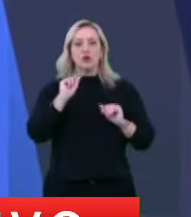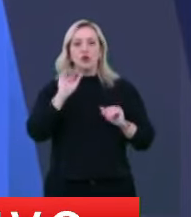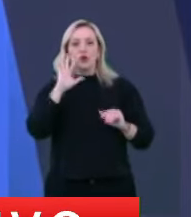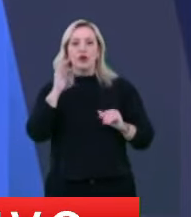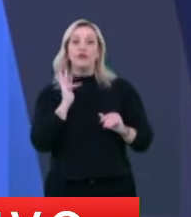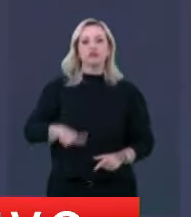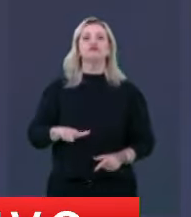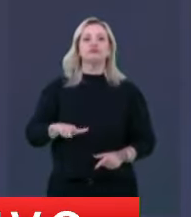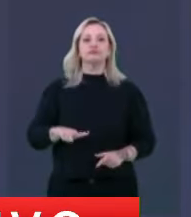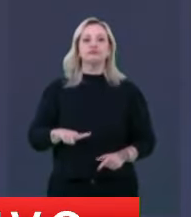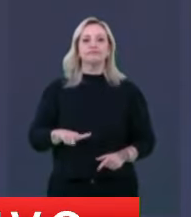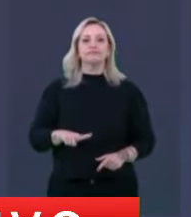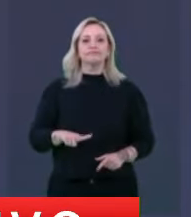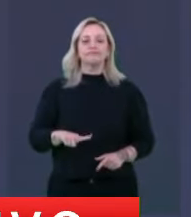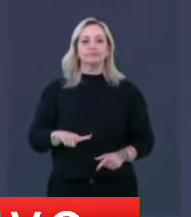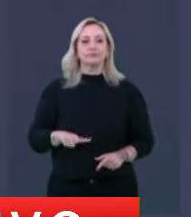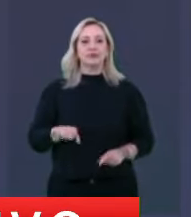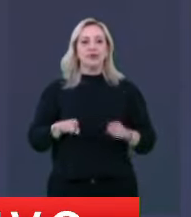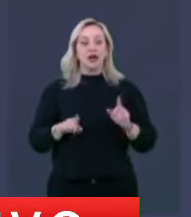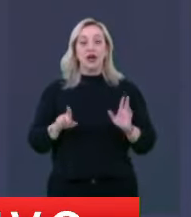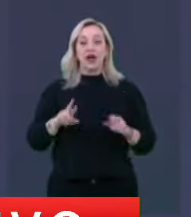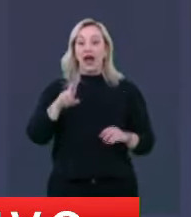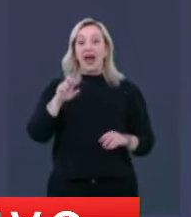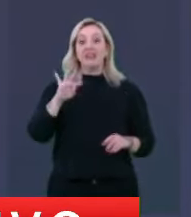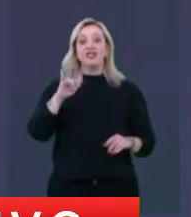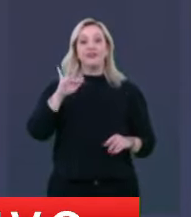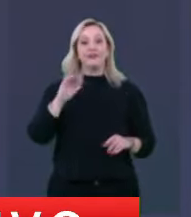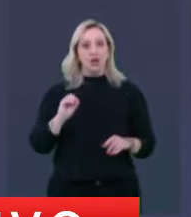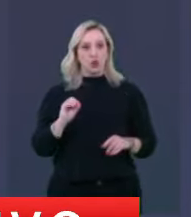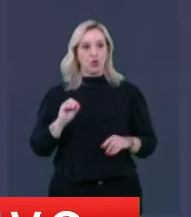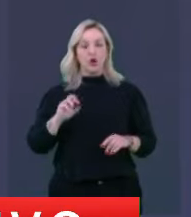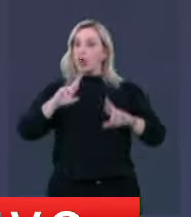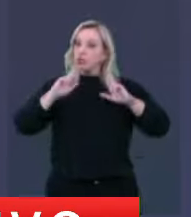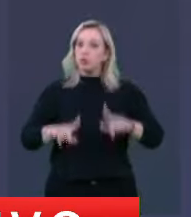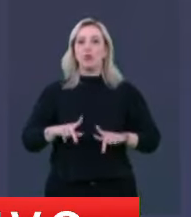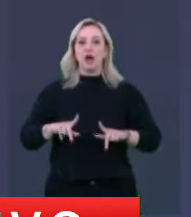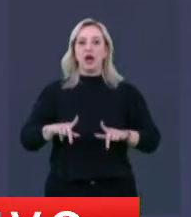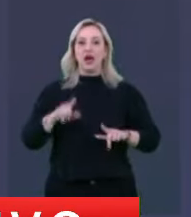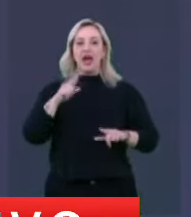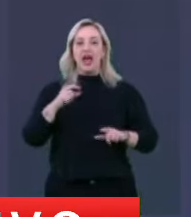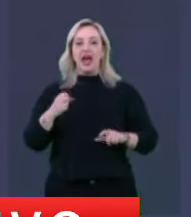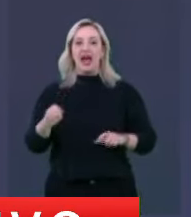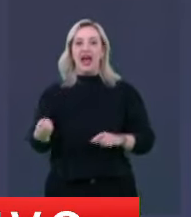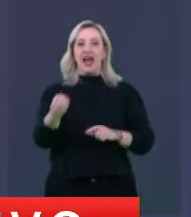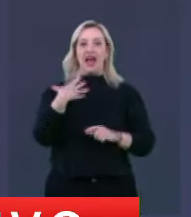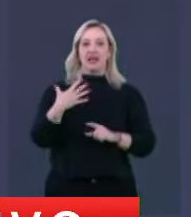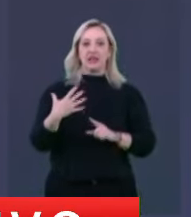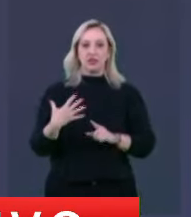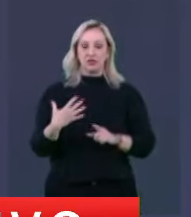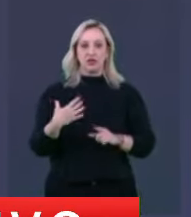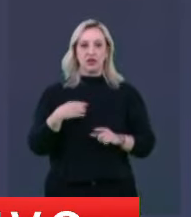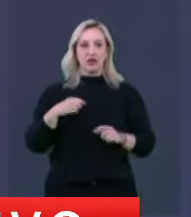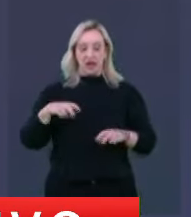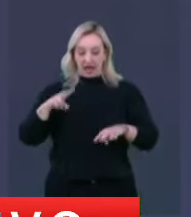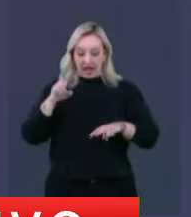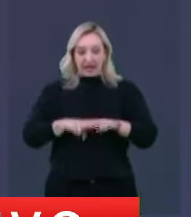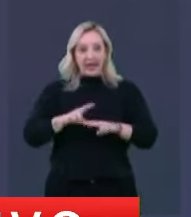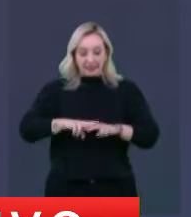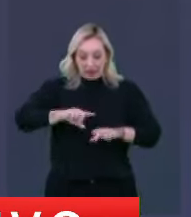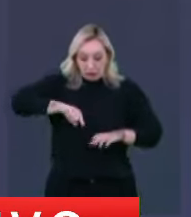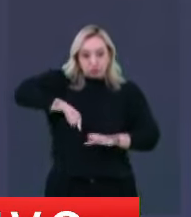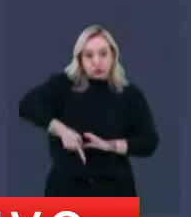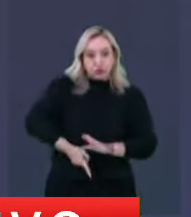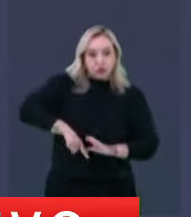por acusações por agressões ah por críticas sem nenhum tipo de proposta sem nenhum tipo de debate